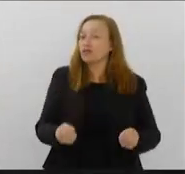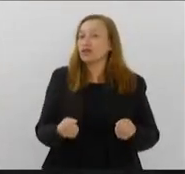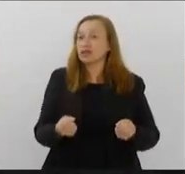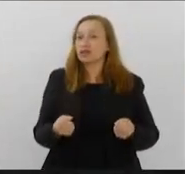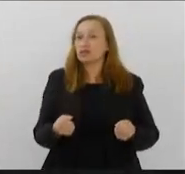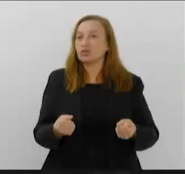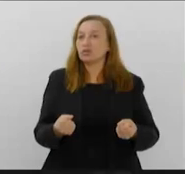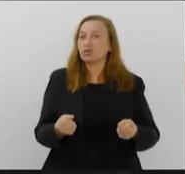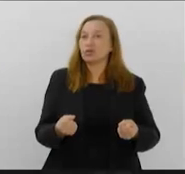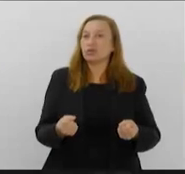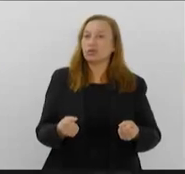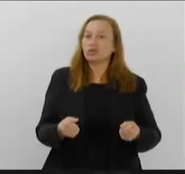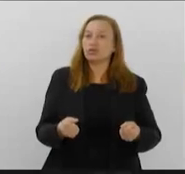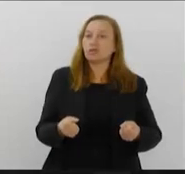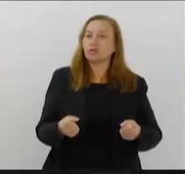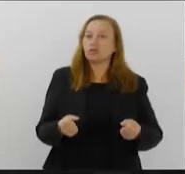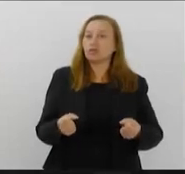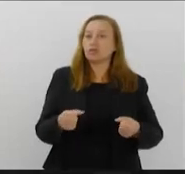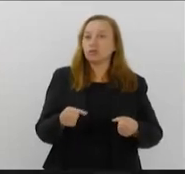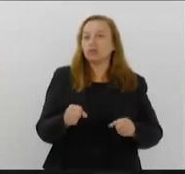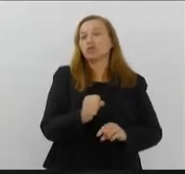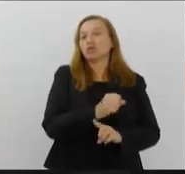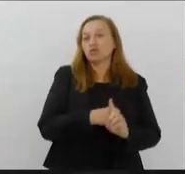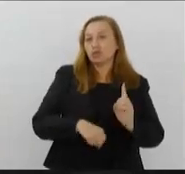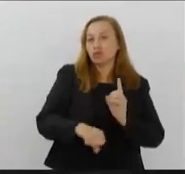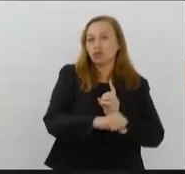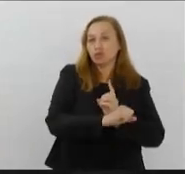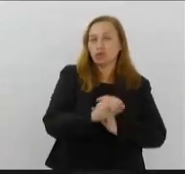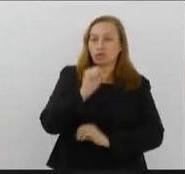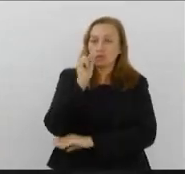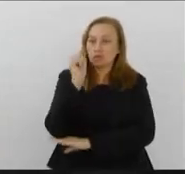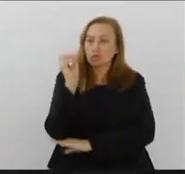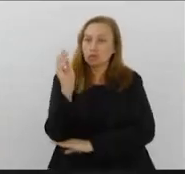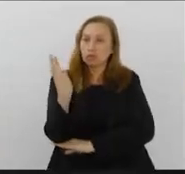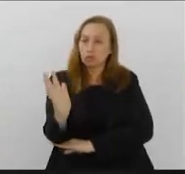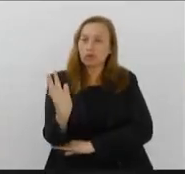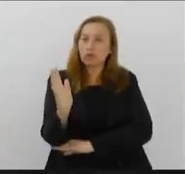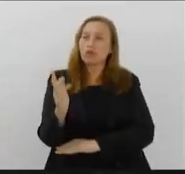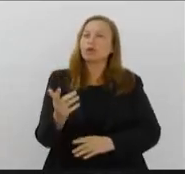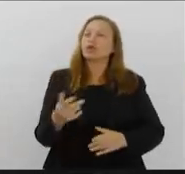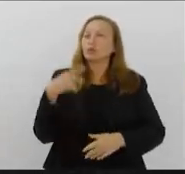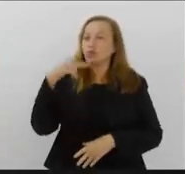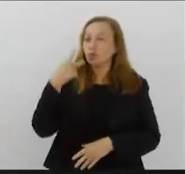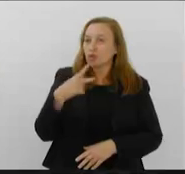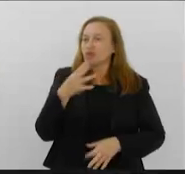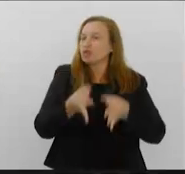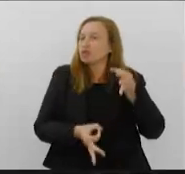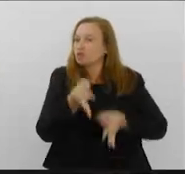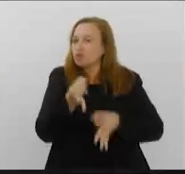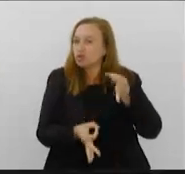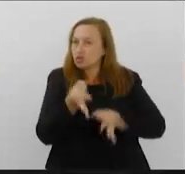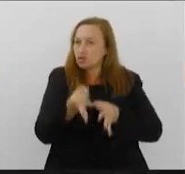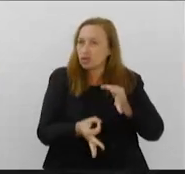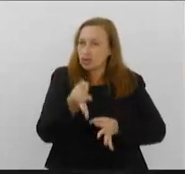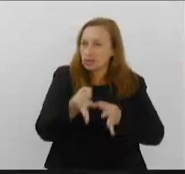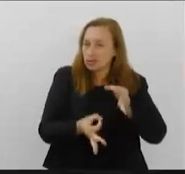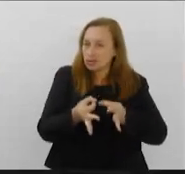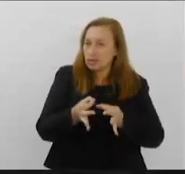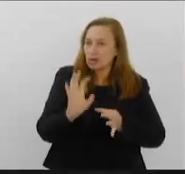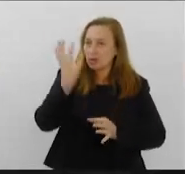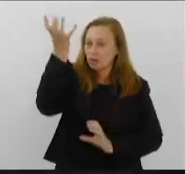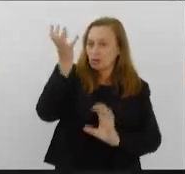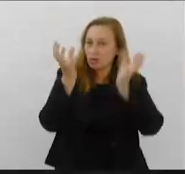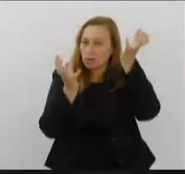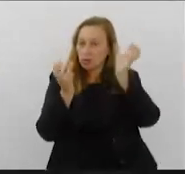do nosso espaço socioambiental, a efetivação de políticas de justiça climática com o